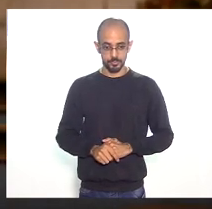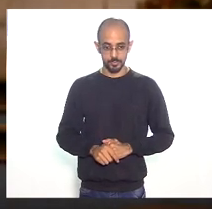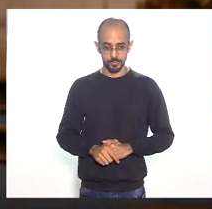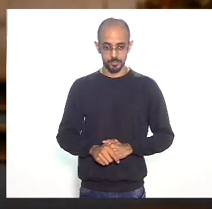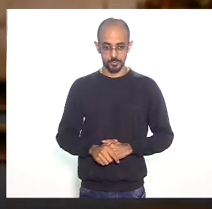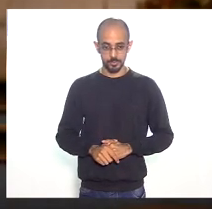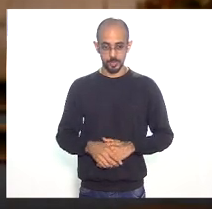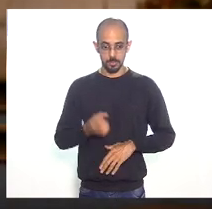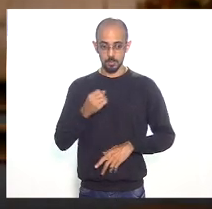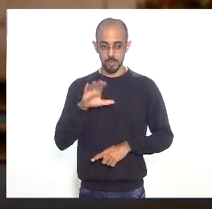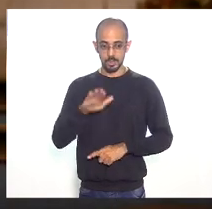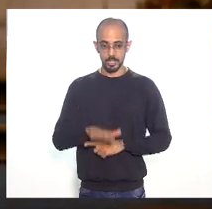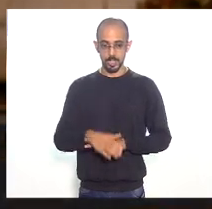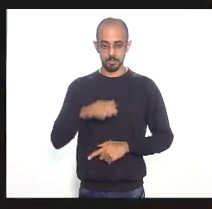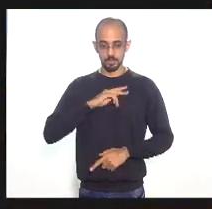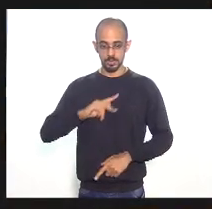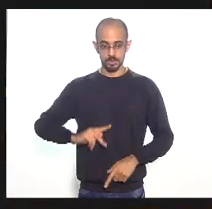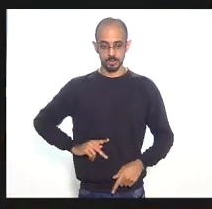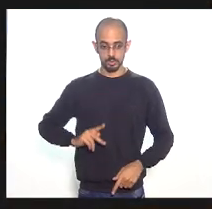Boa tarde, presidente.